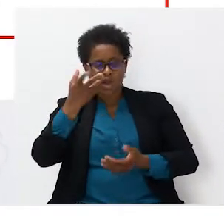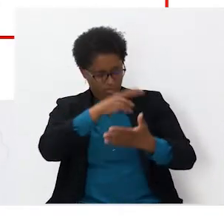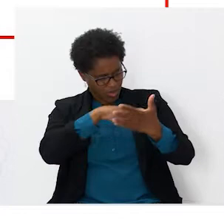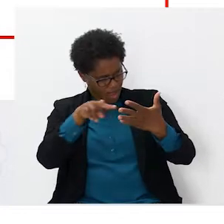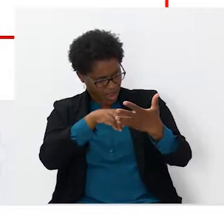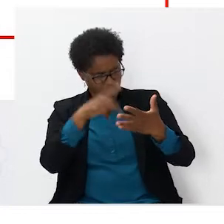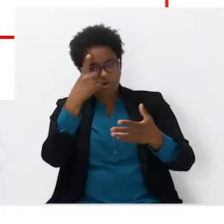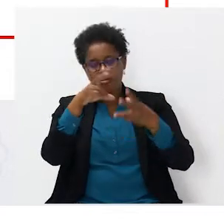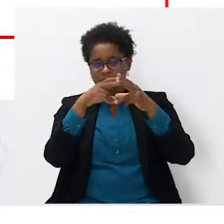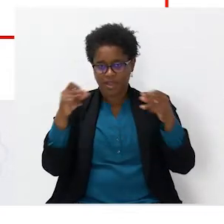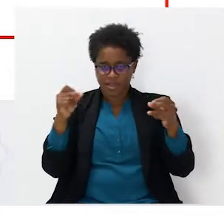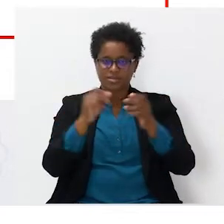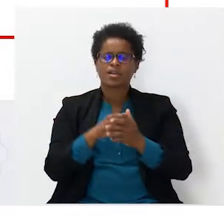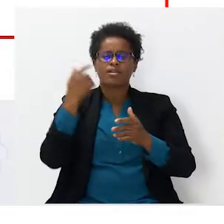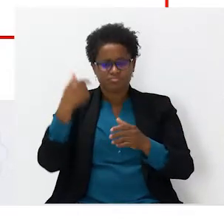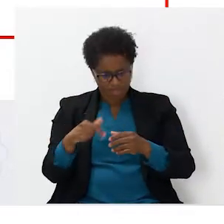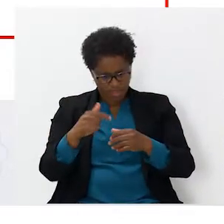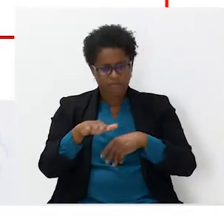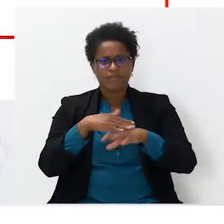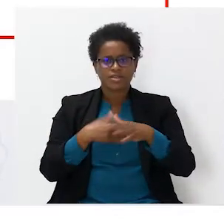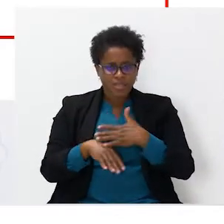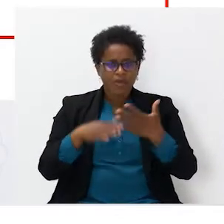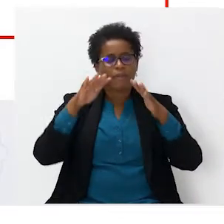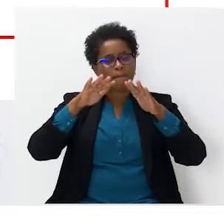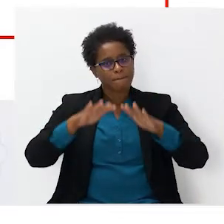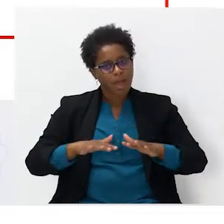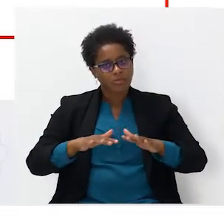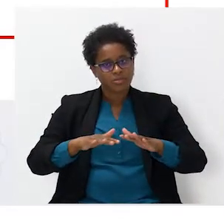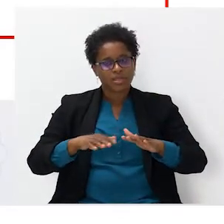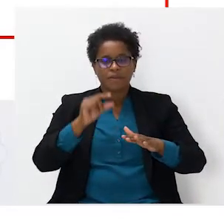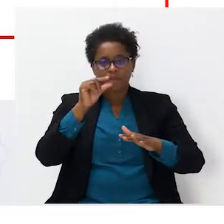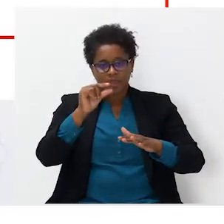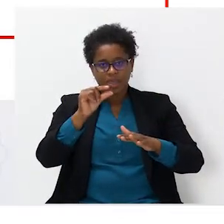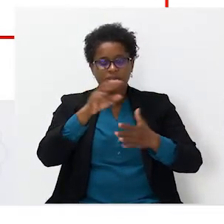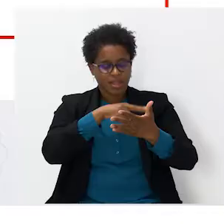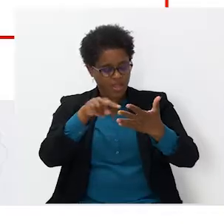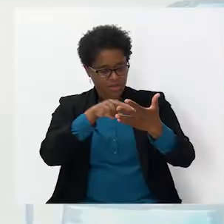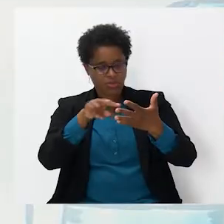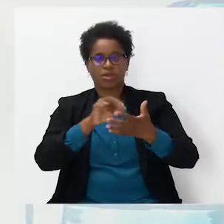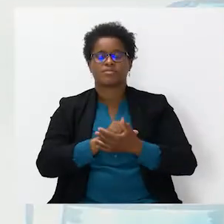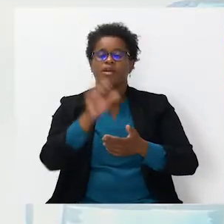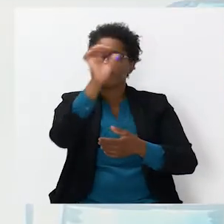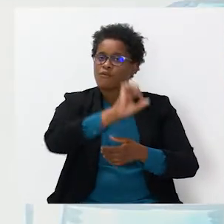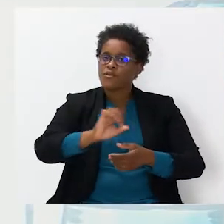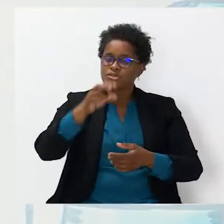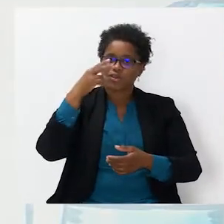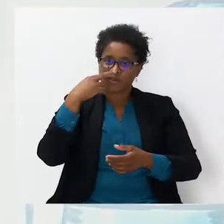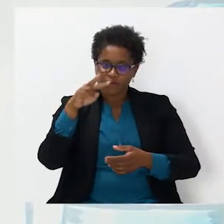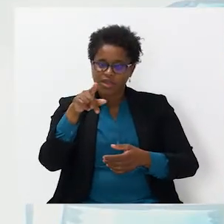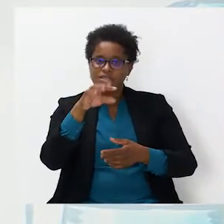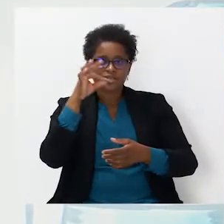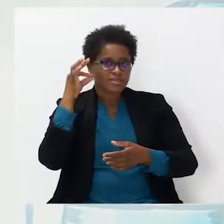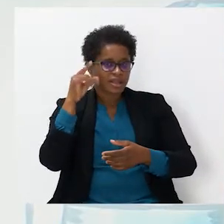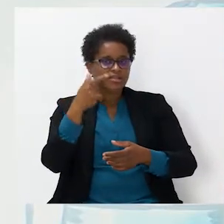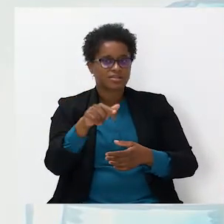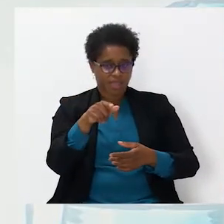uma frase, devem fazer uma pausa pequena na leitura. Vocês, ao encontrarem este sinal,